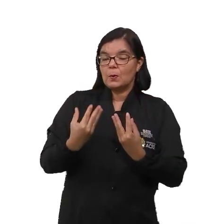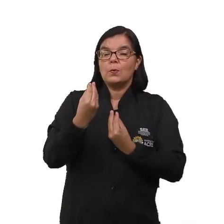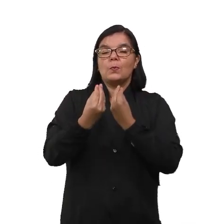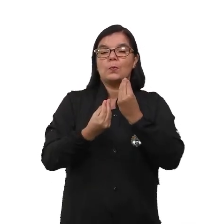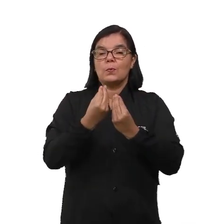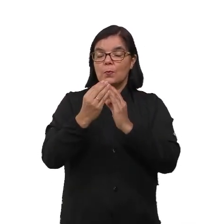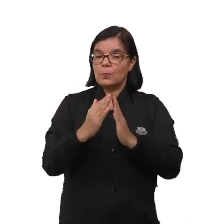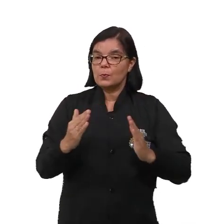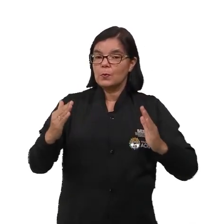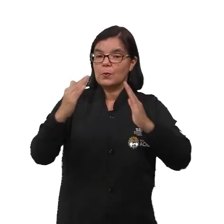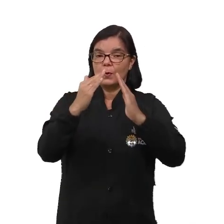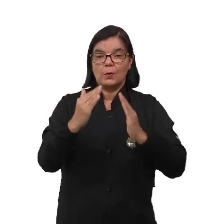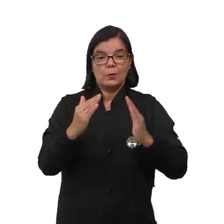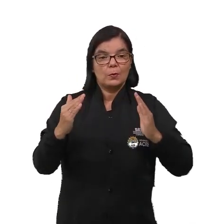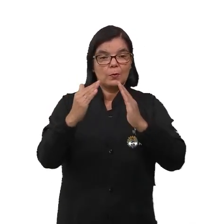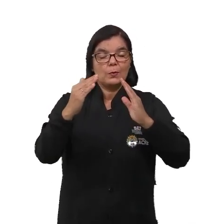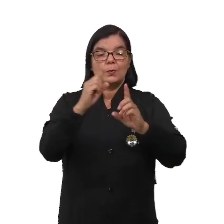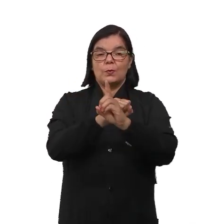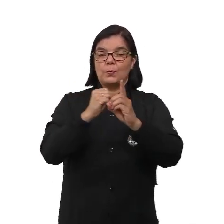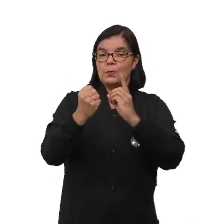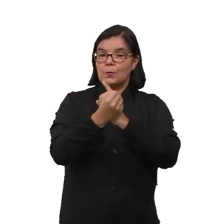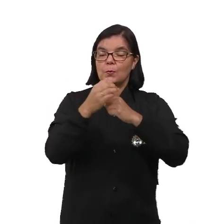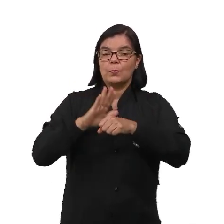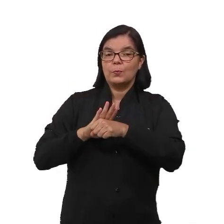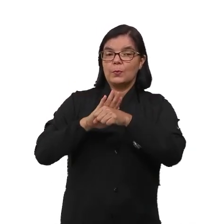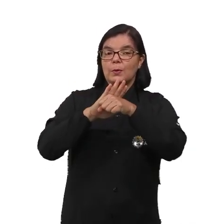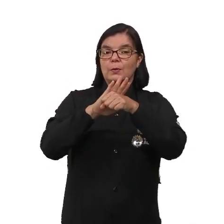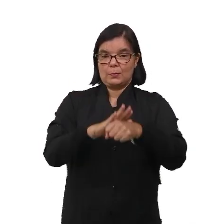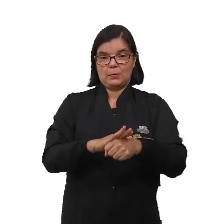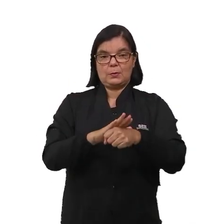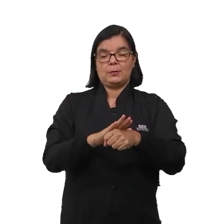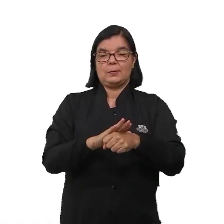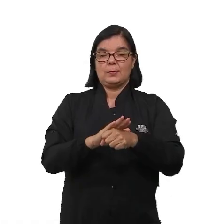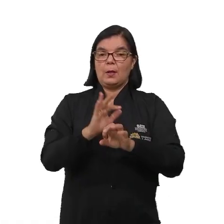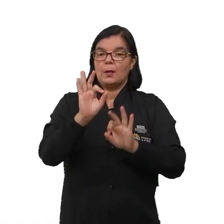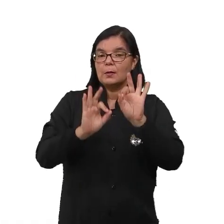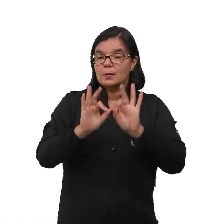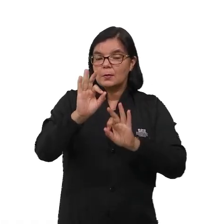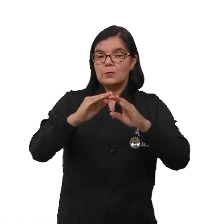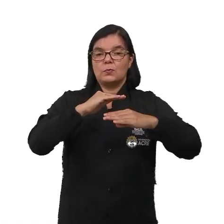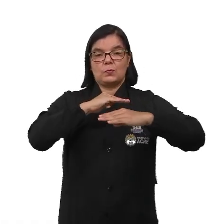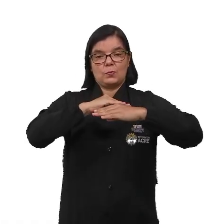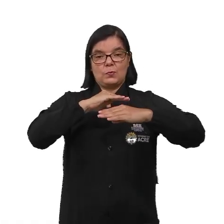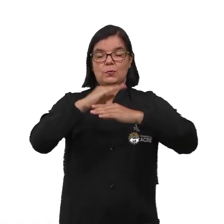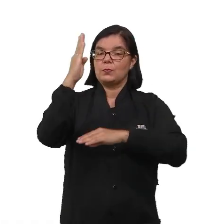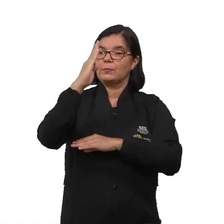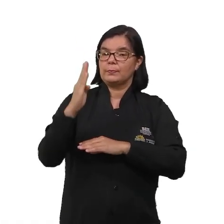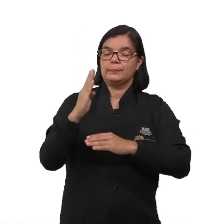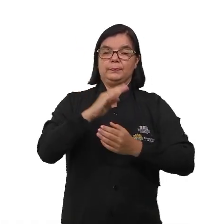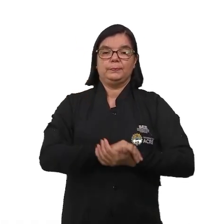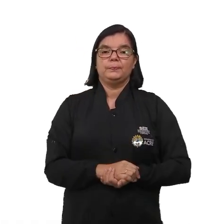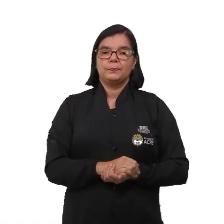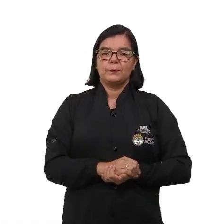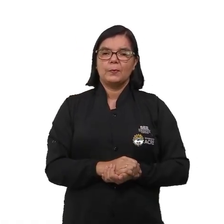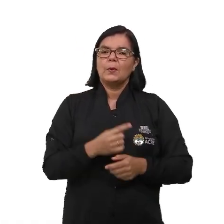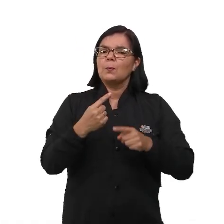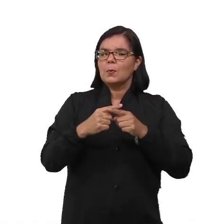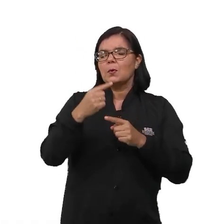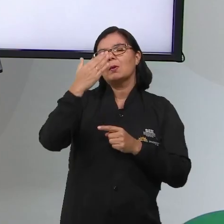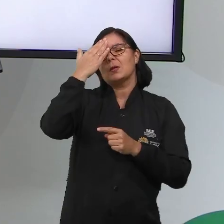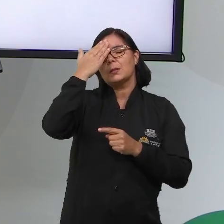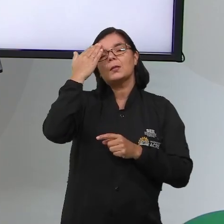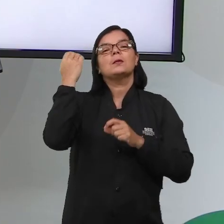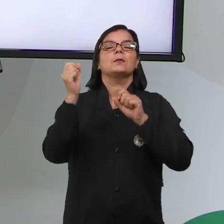a estratificação social contribui para a manutenção das desigualdades no Brasil. Porque entenda